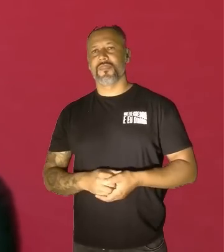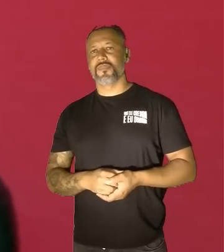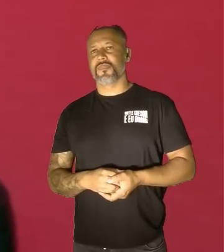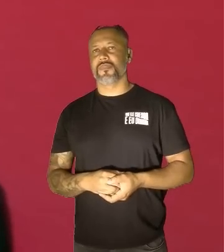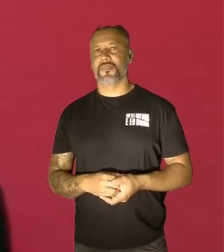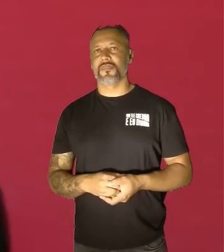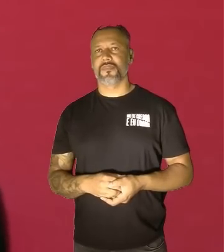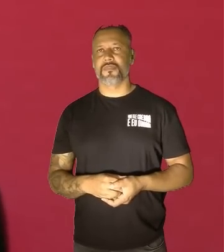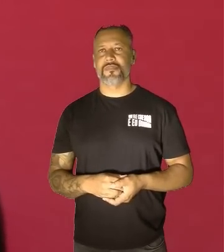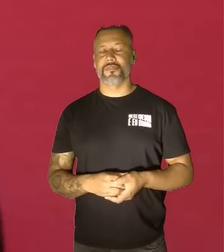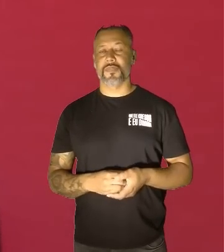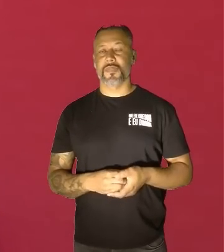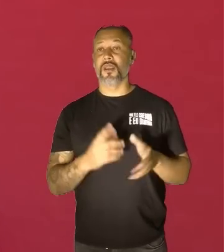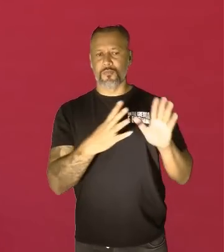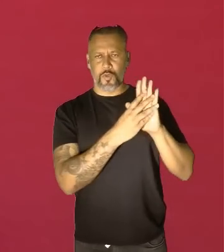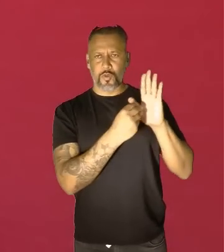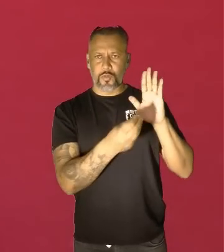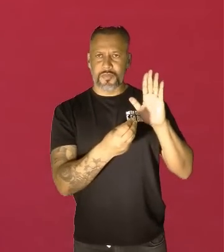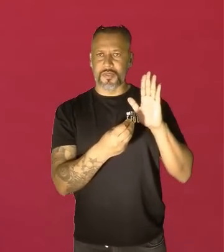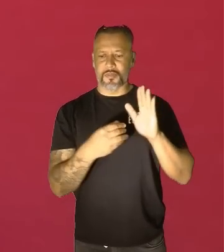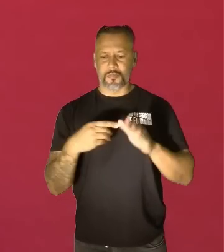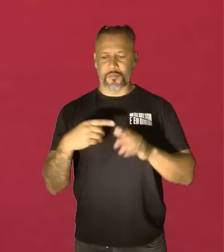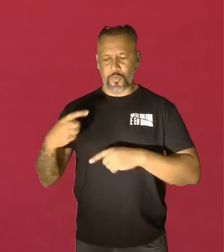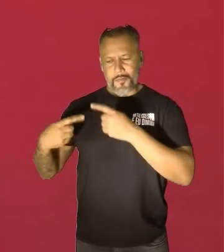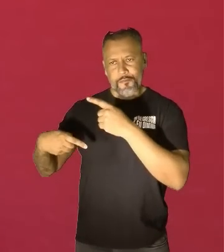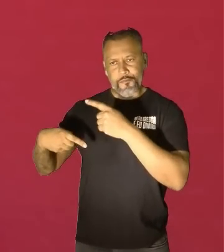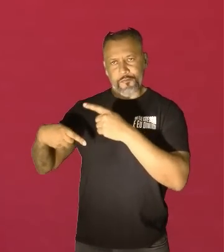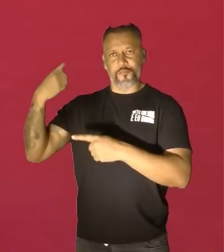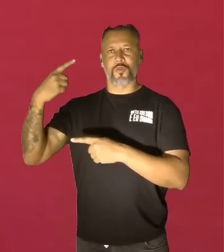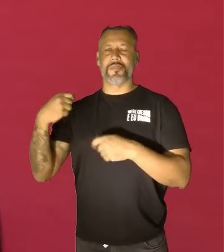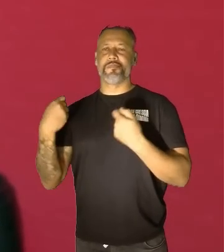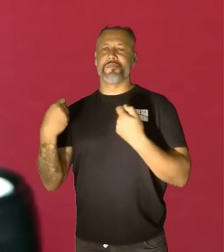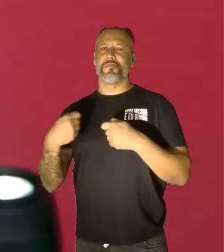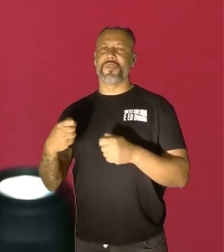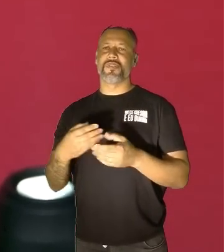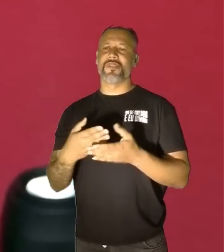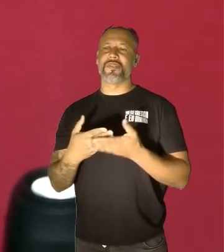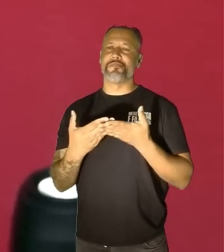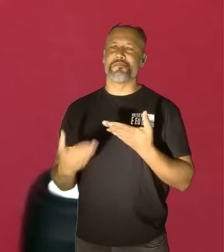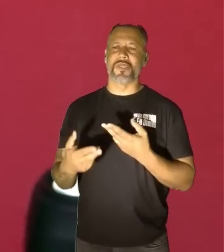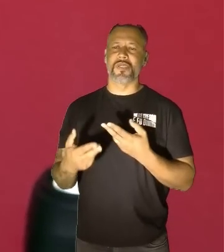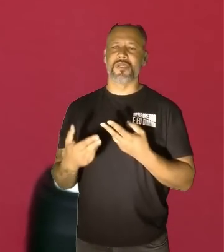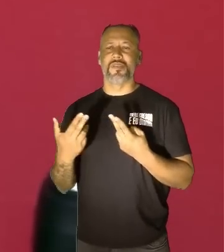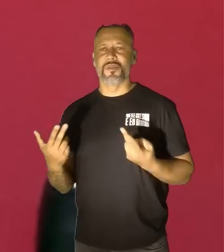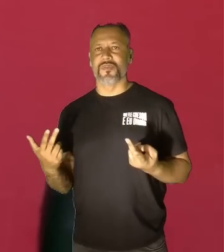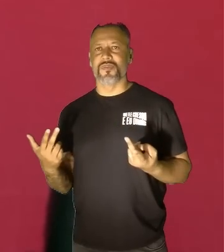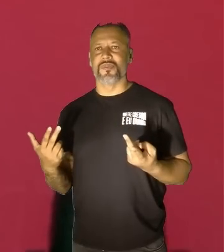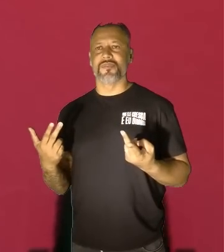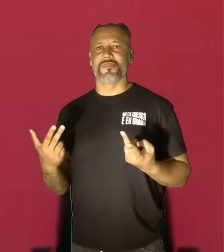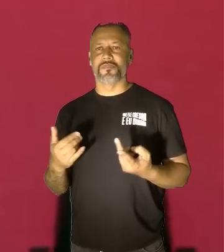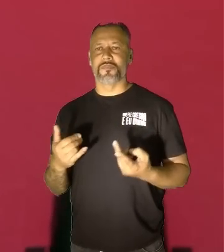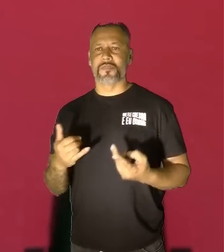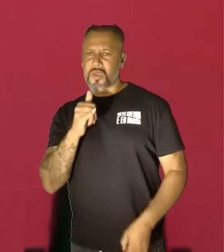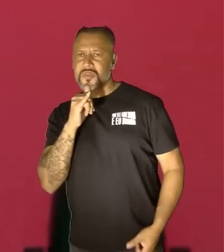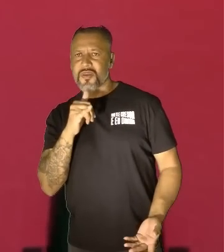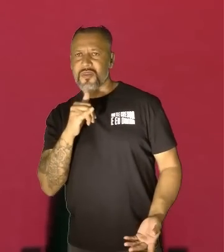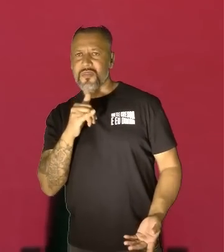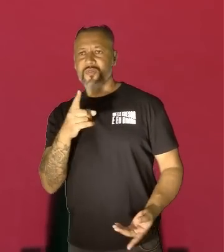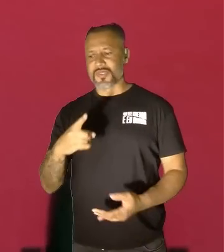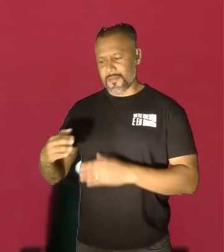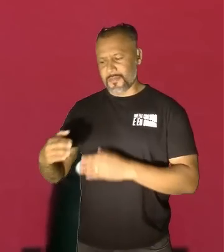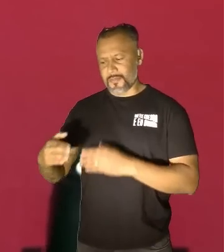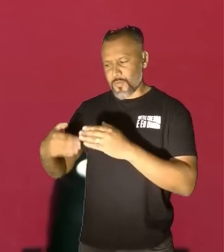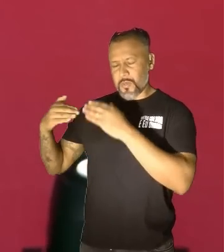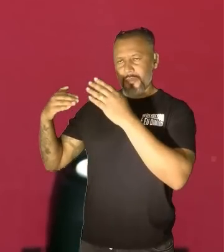crescer implica perder. Quem cresce perde sapato, quem cresce perde calça, quem